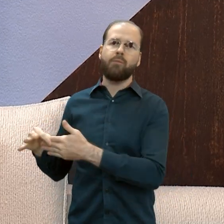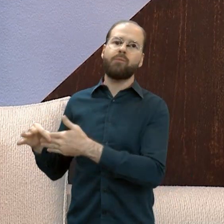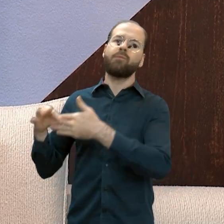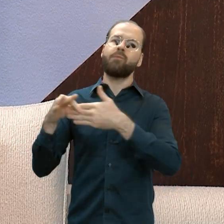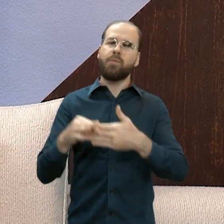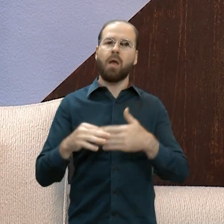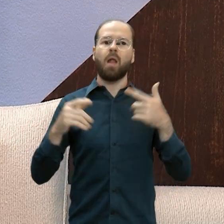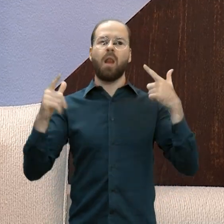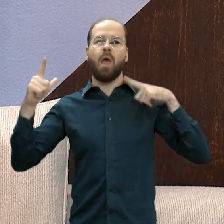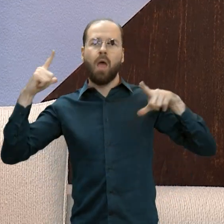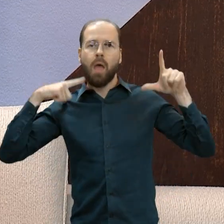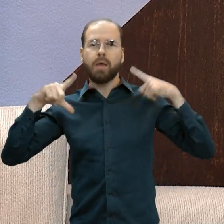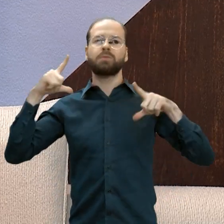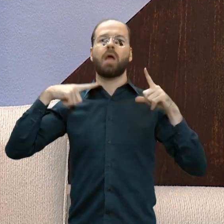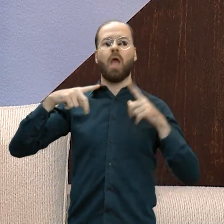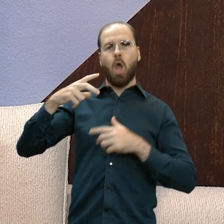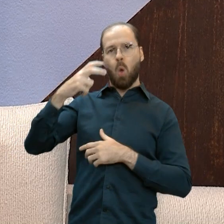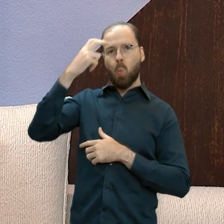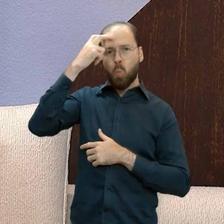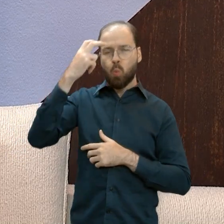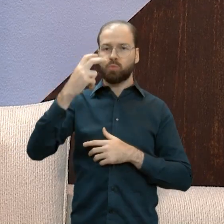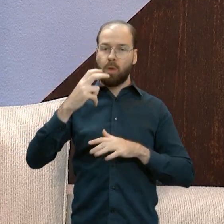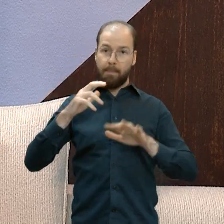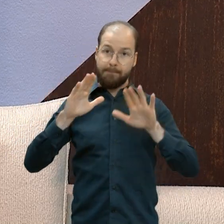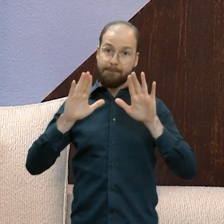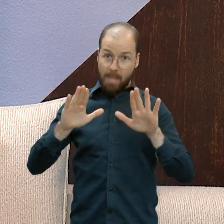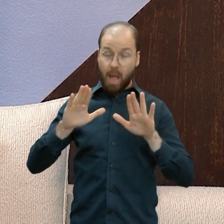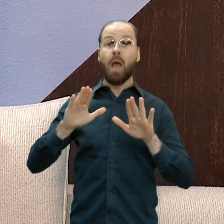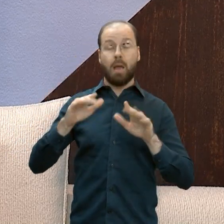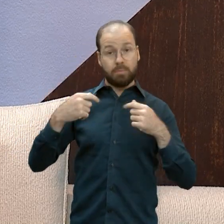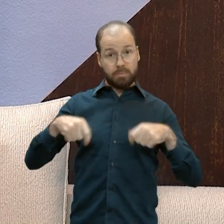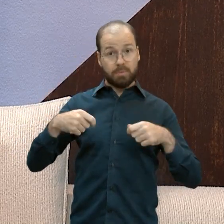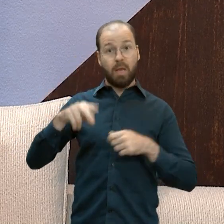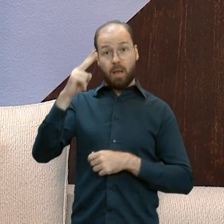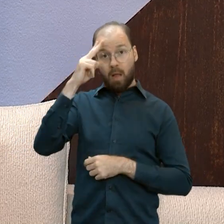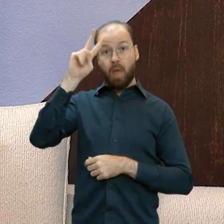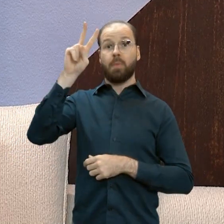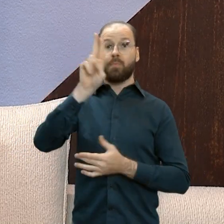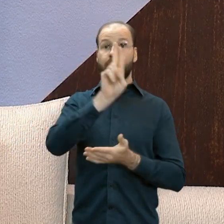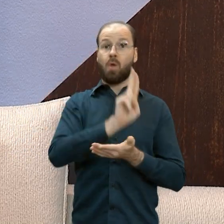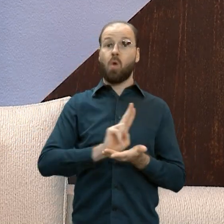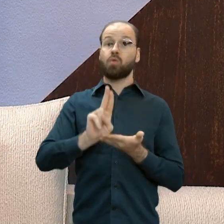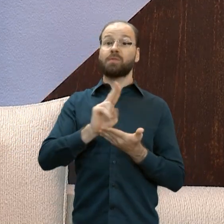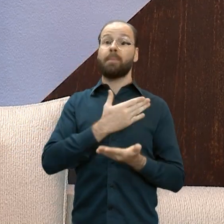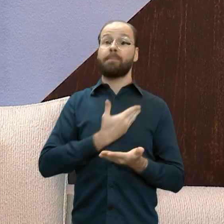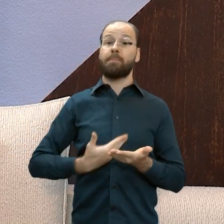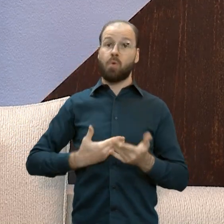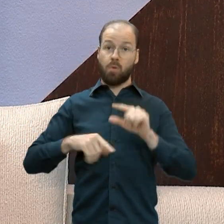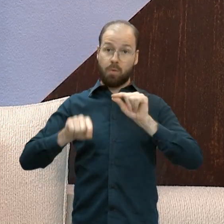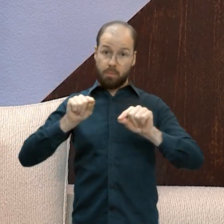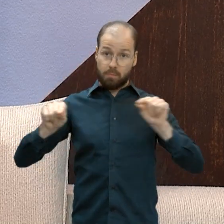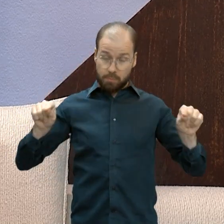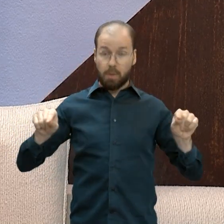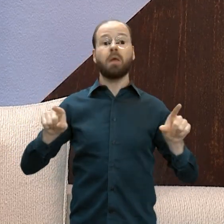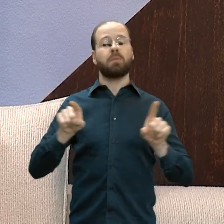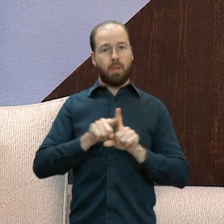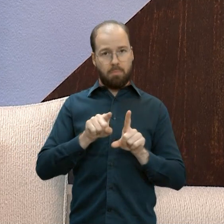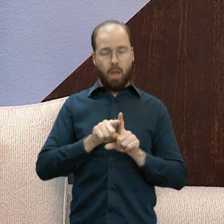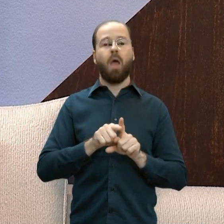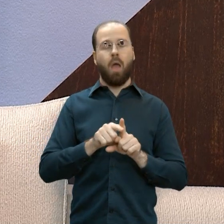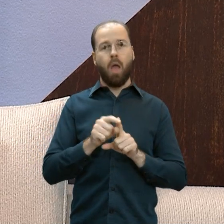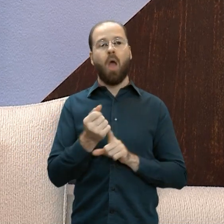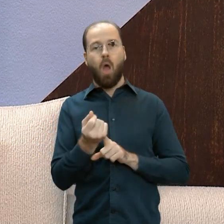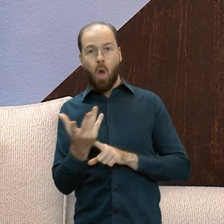de diversão e de cultura, mas a gente tem que lembrar, as universidades públicas e até algumas